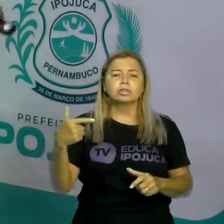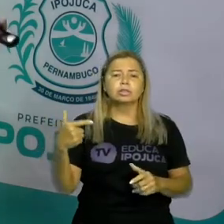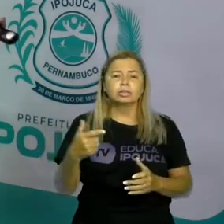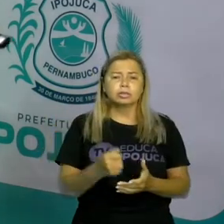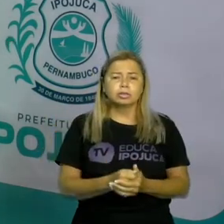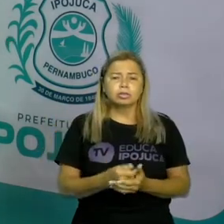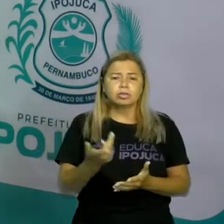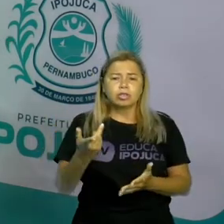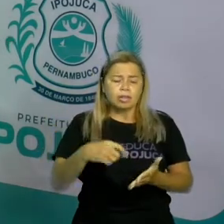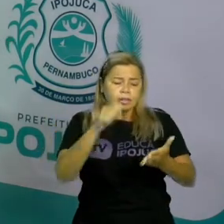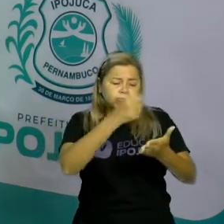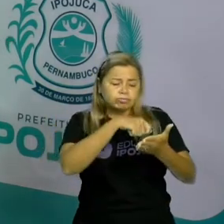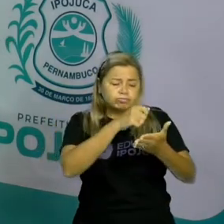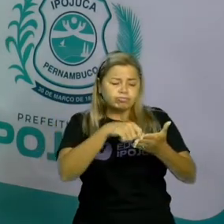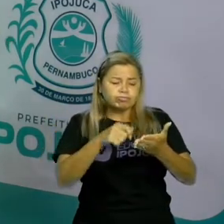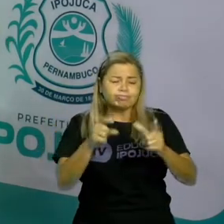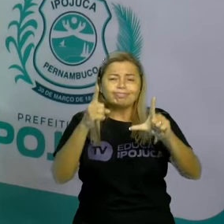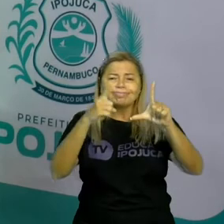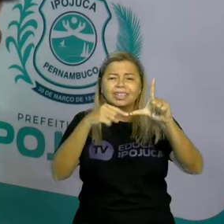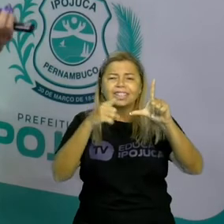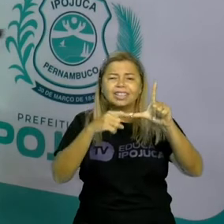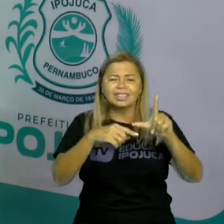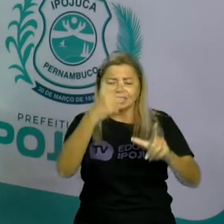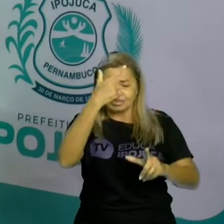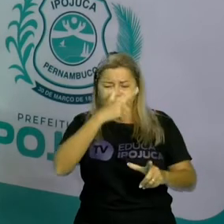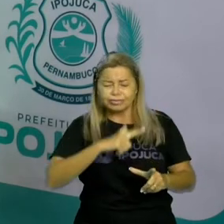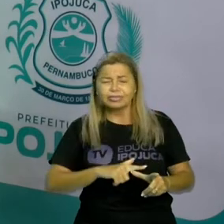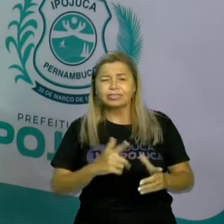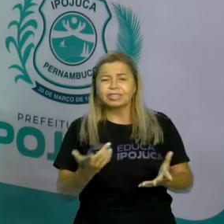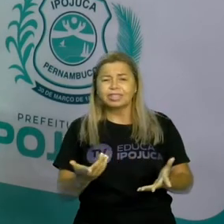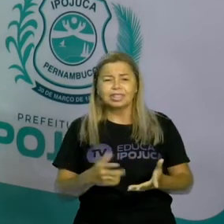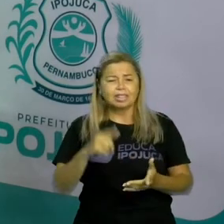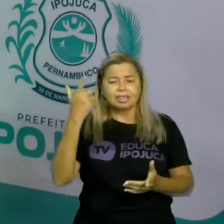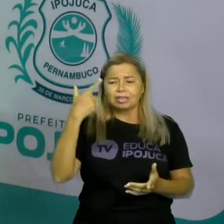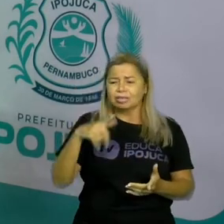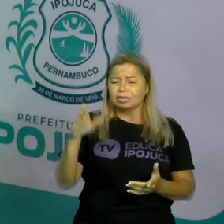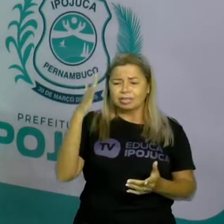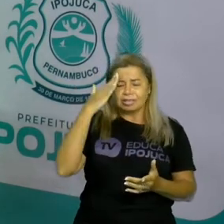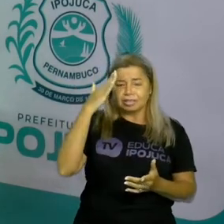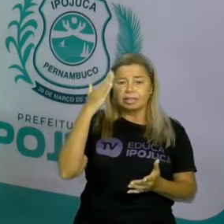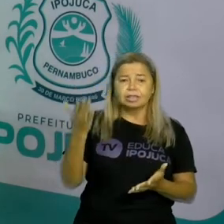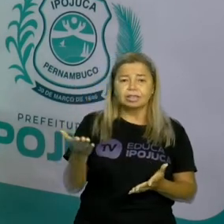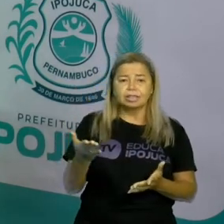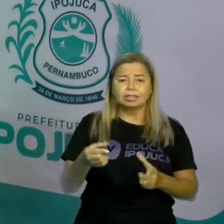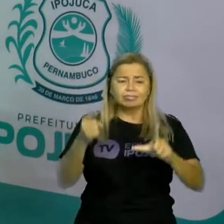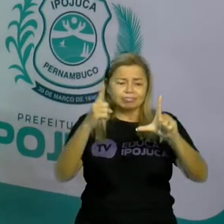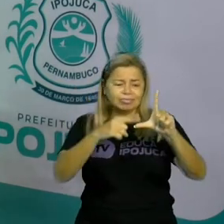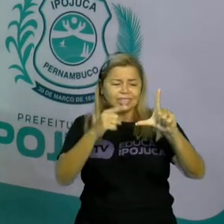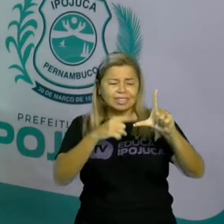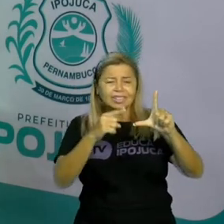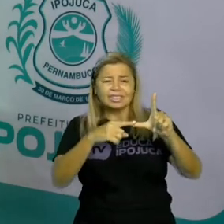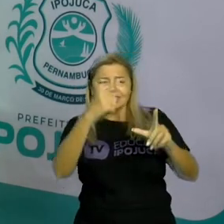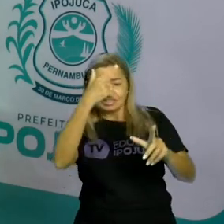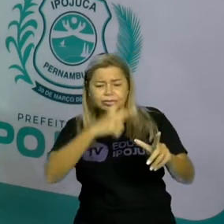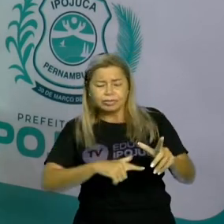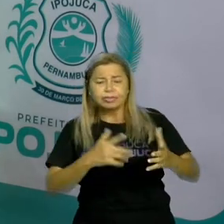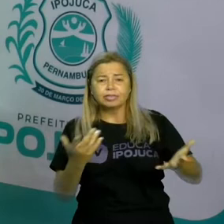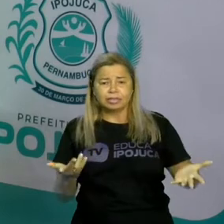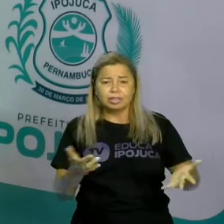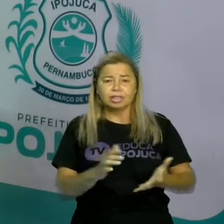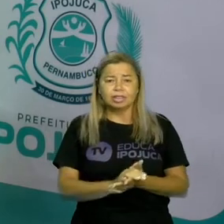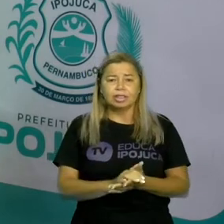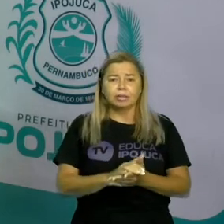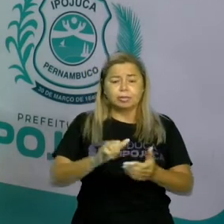a caligrafia, a letra está feia, a letra está ilegível. Então eu estou falando da caligrafia do aluno. Então já